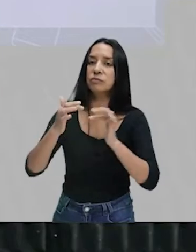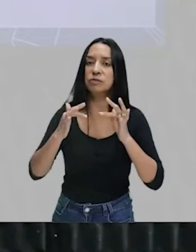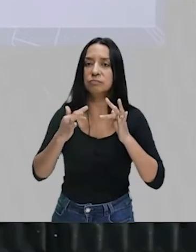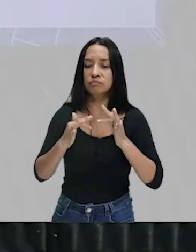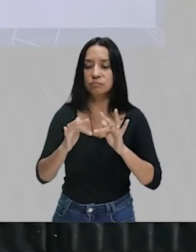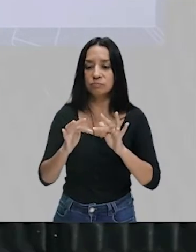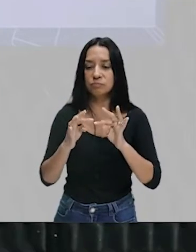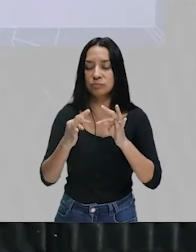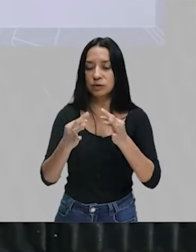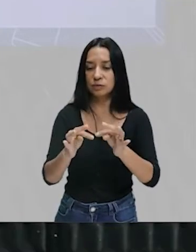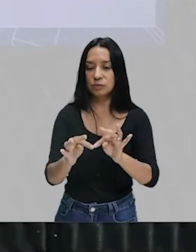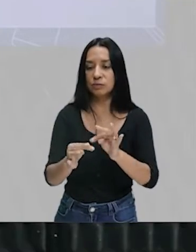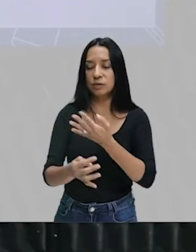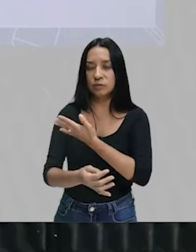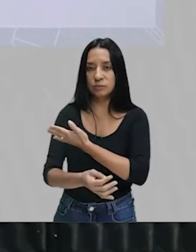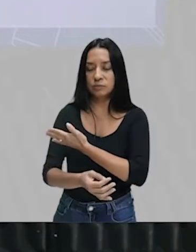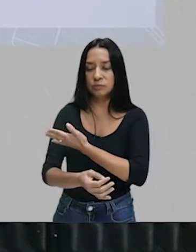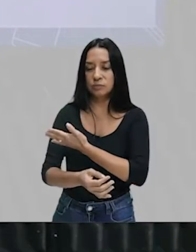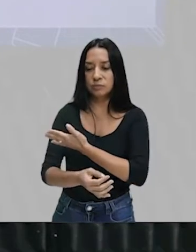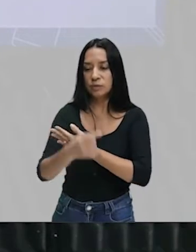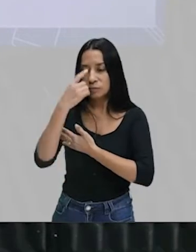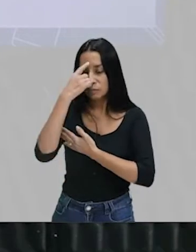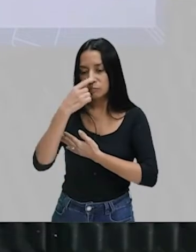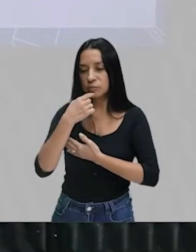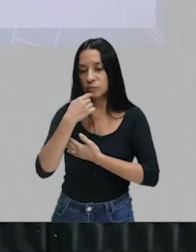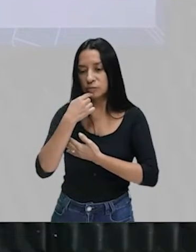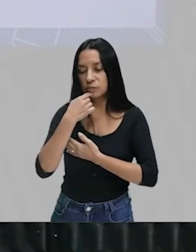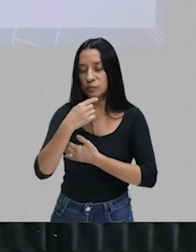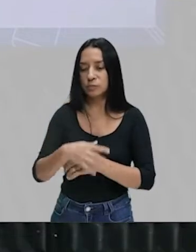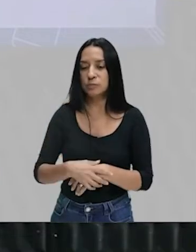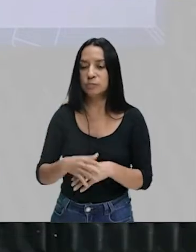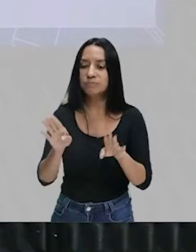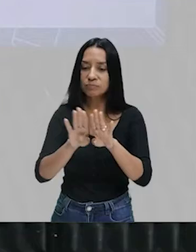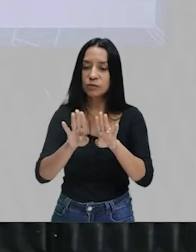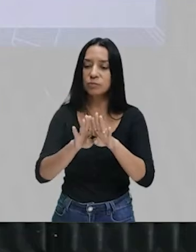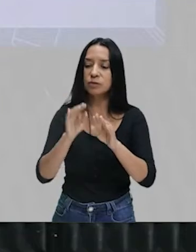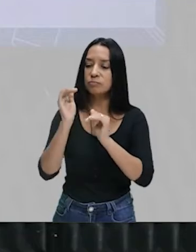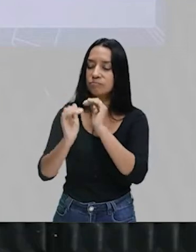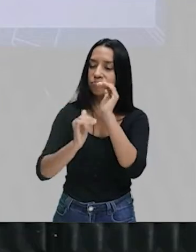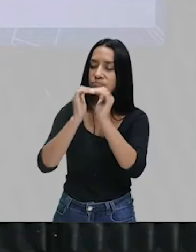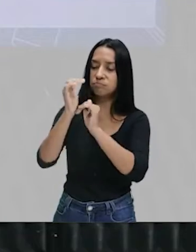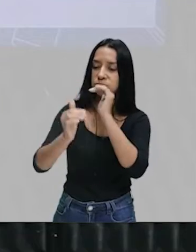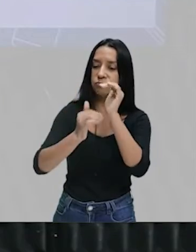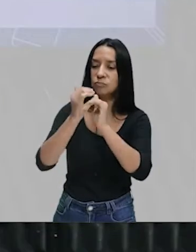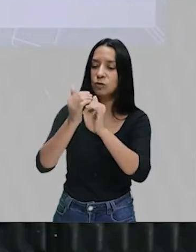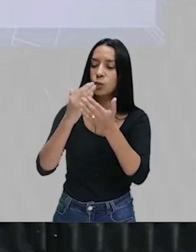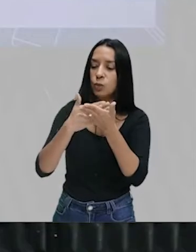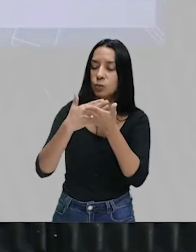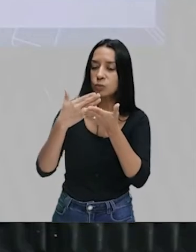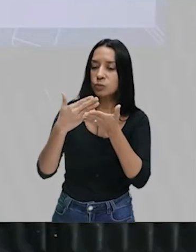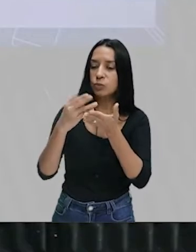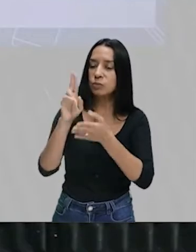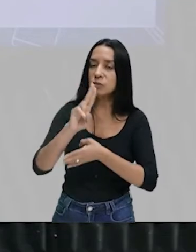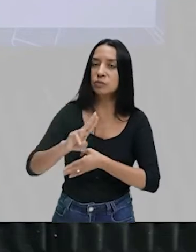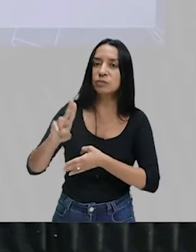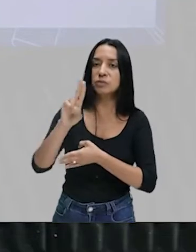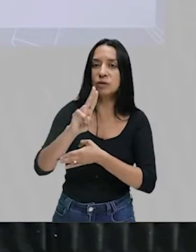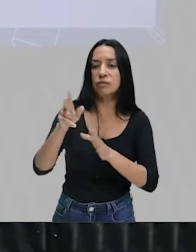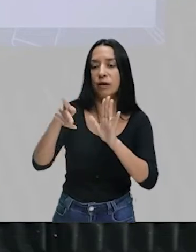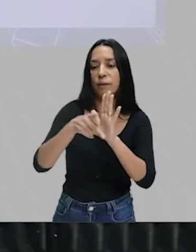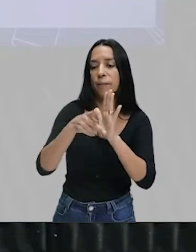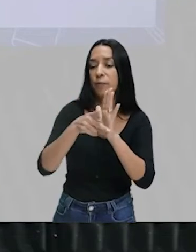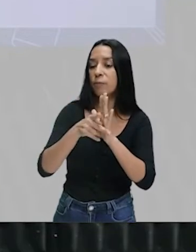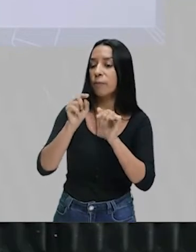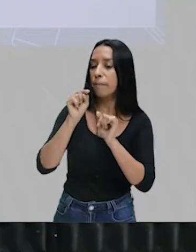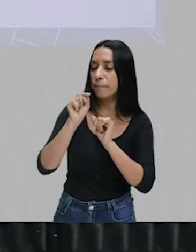tecnológico esses desenhos ou essas representações gráficas elas também evoluíram no início usava-se a